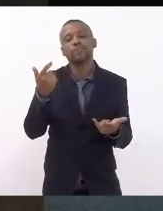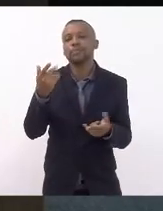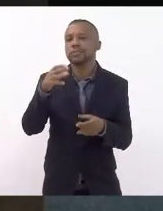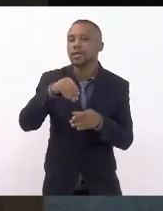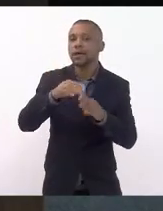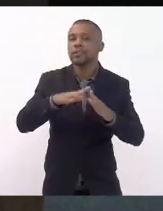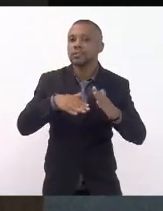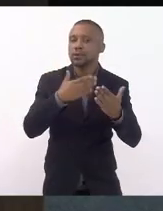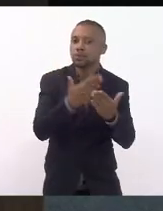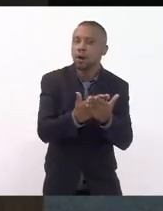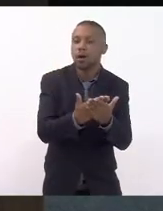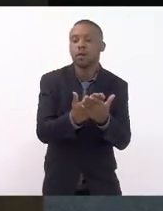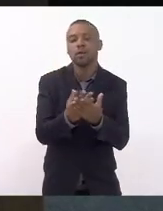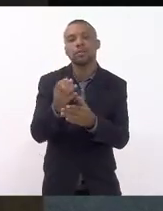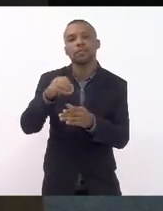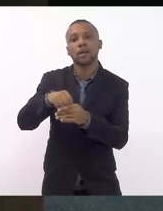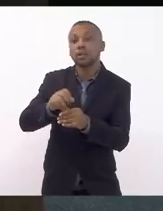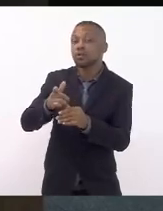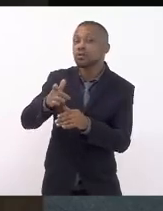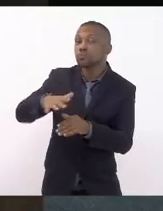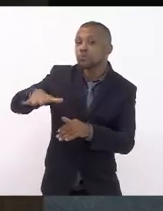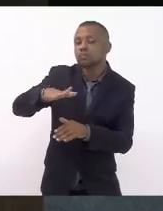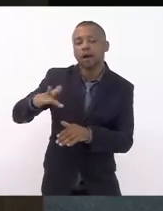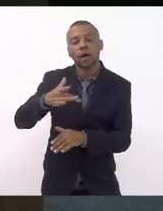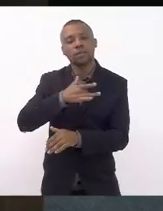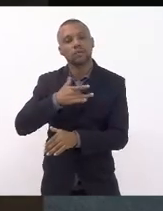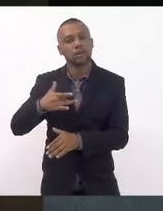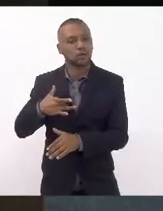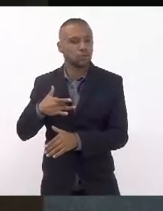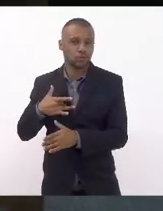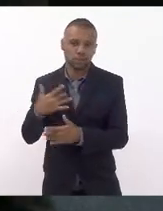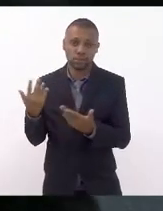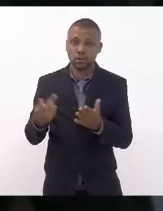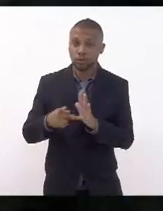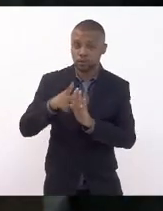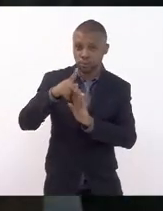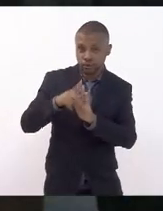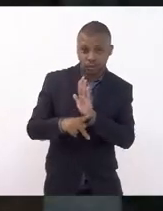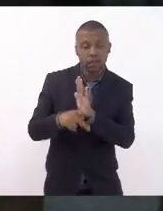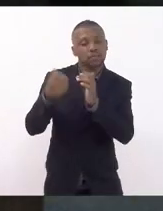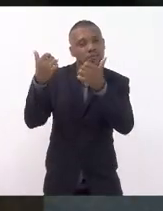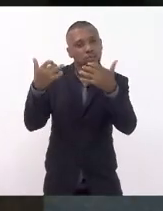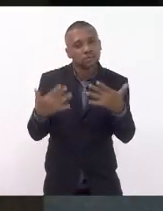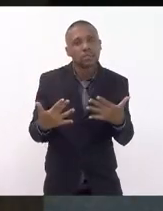dos espaços de saúde. Enfim, é um projeto que trata dessa